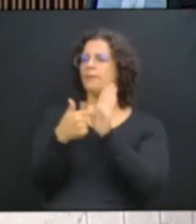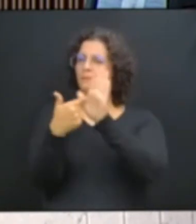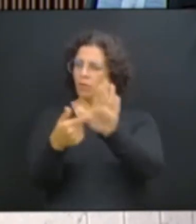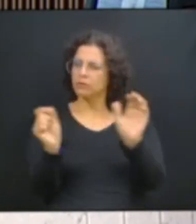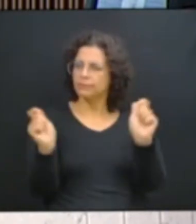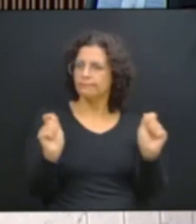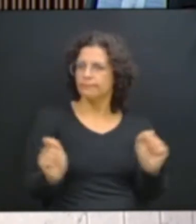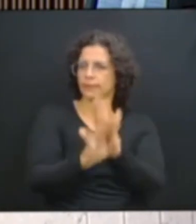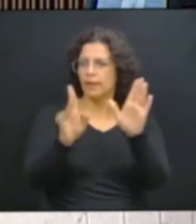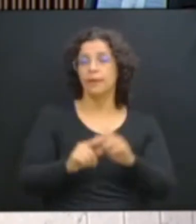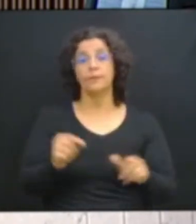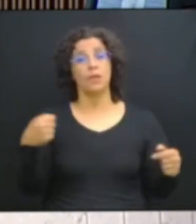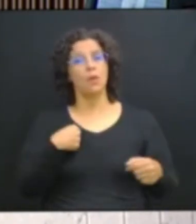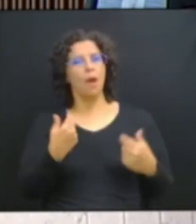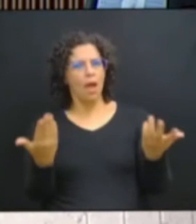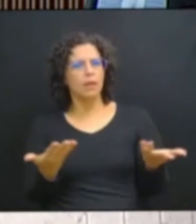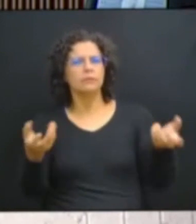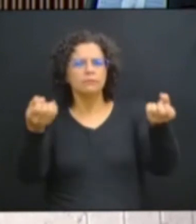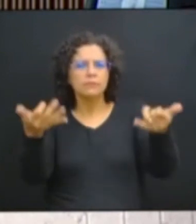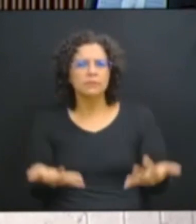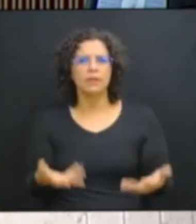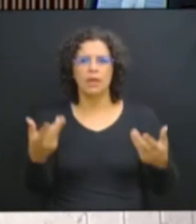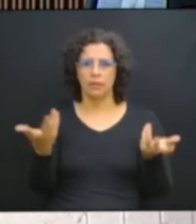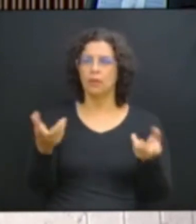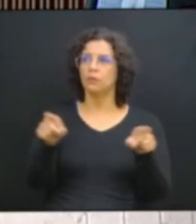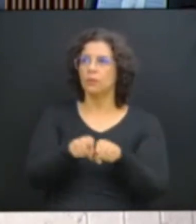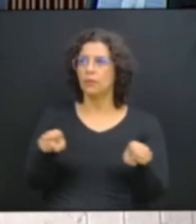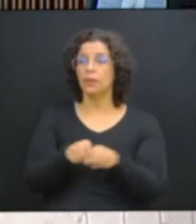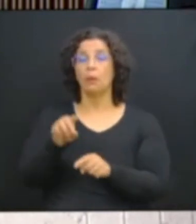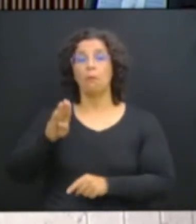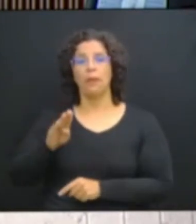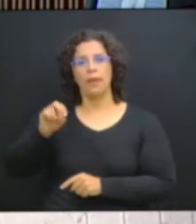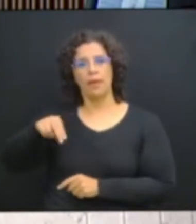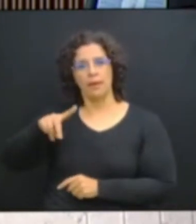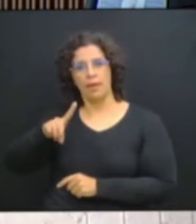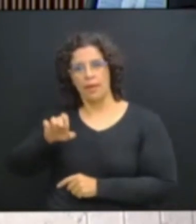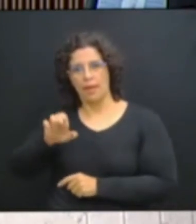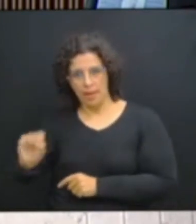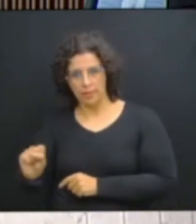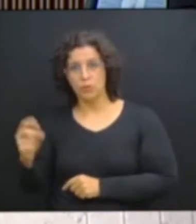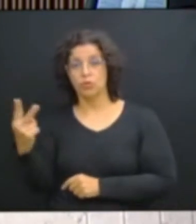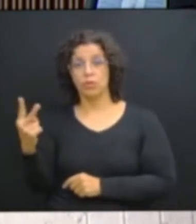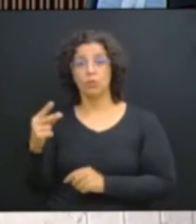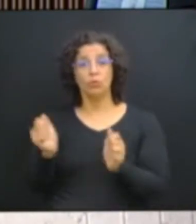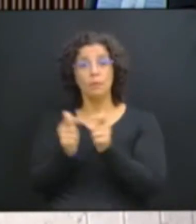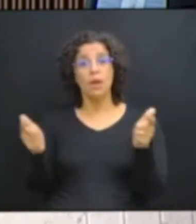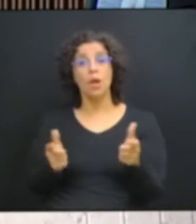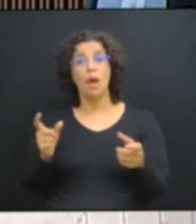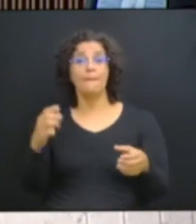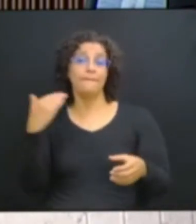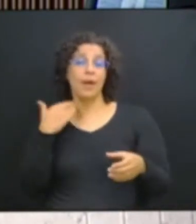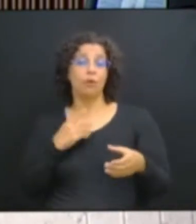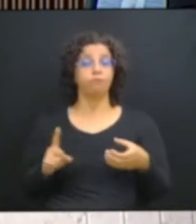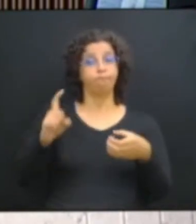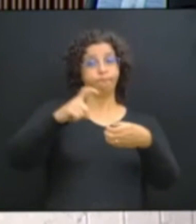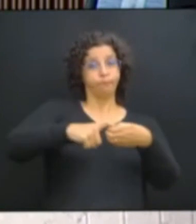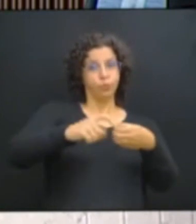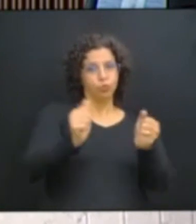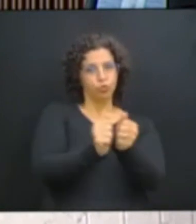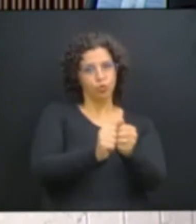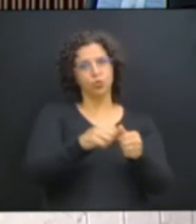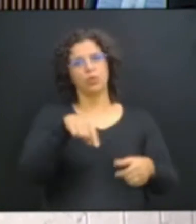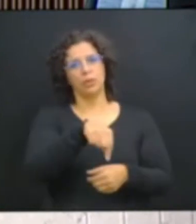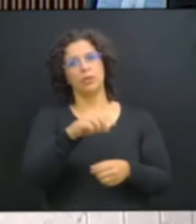manifestação. Ainda quero colocar aqui também, que o BNDES, que é o segundo maior acionista da